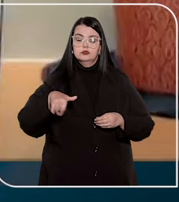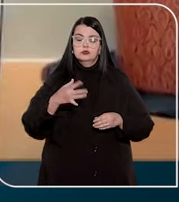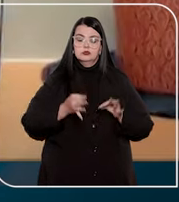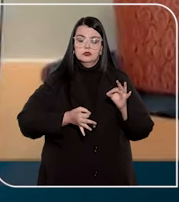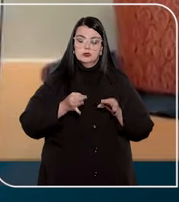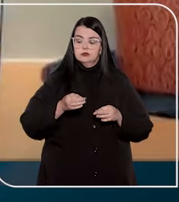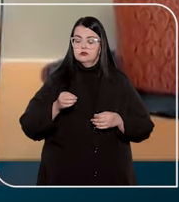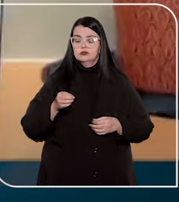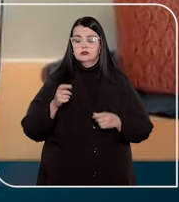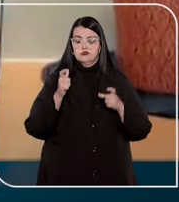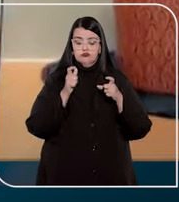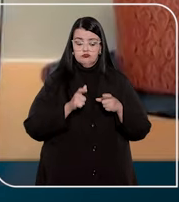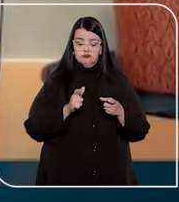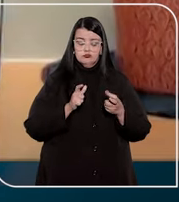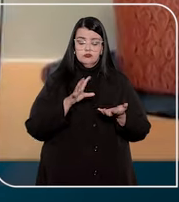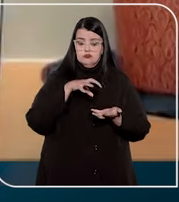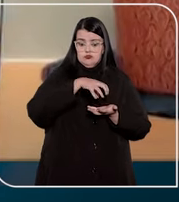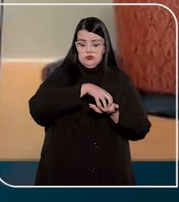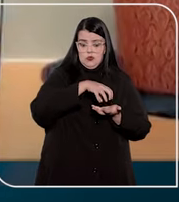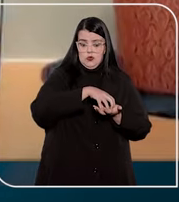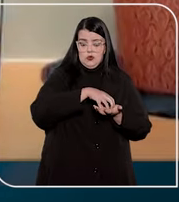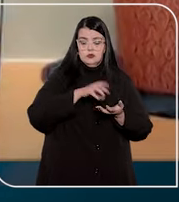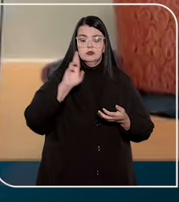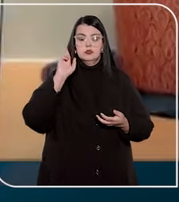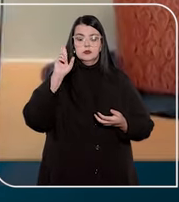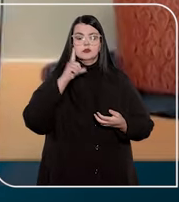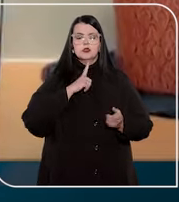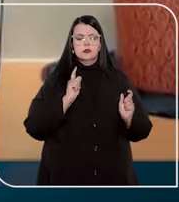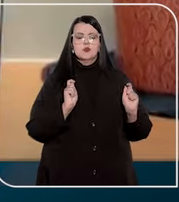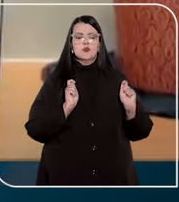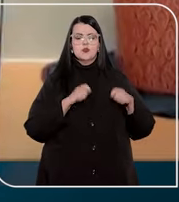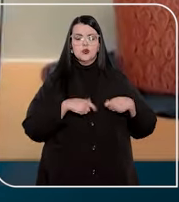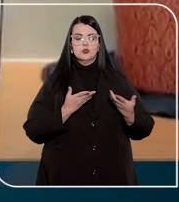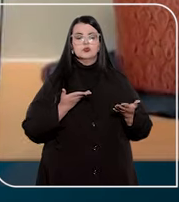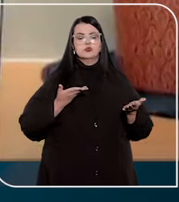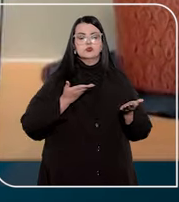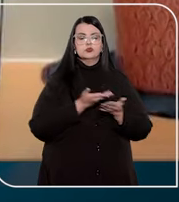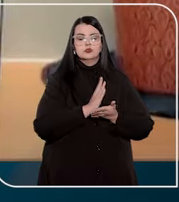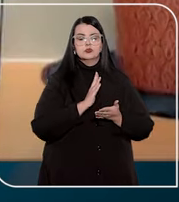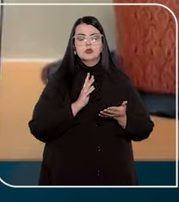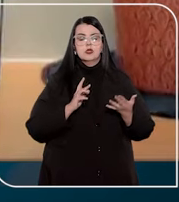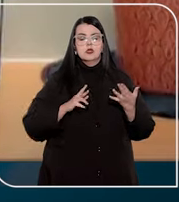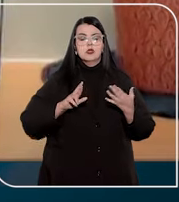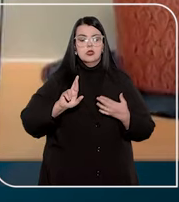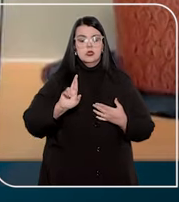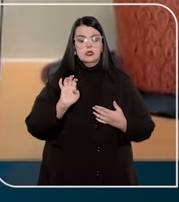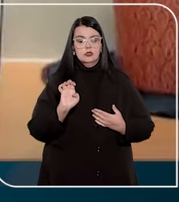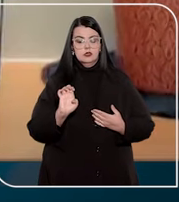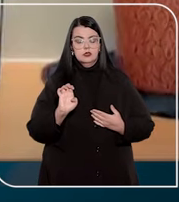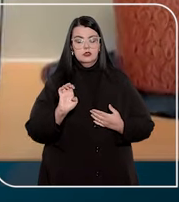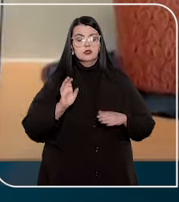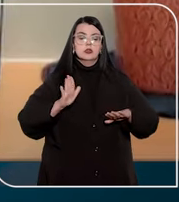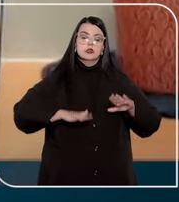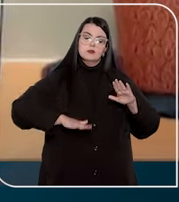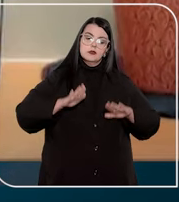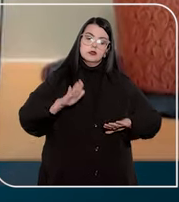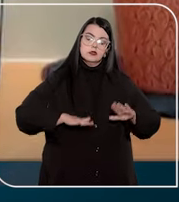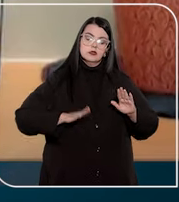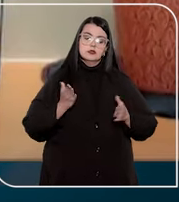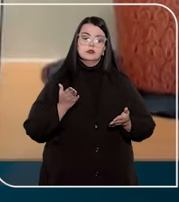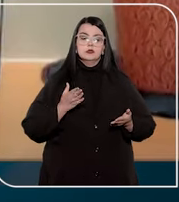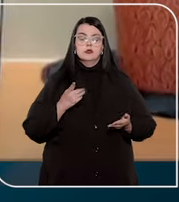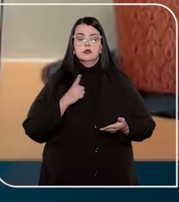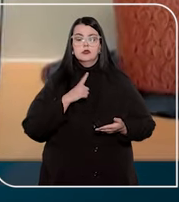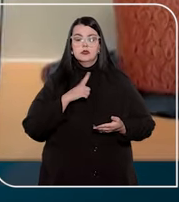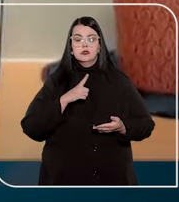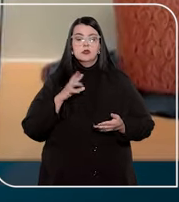do órgão jurisdicional colegiado é que é possível a interposição do recurso extraordinário. Então, muitas das vezes,